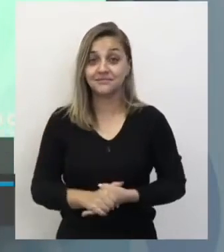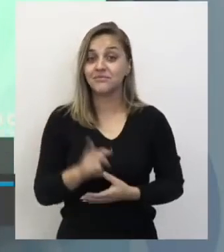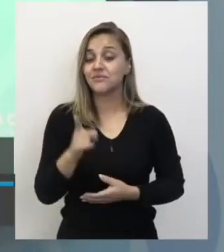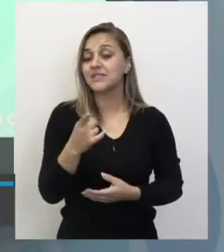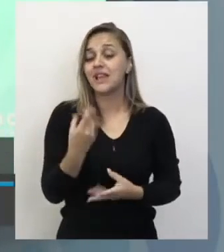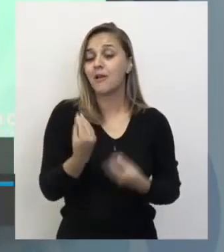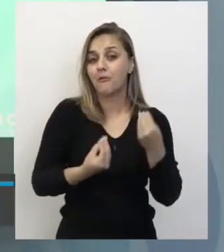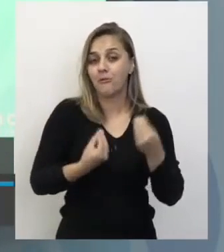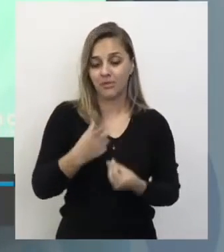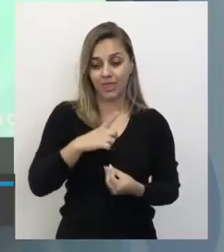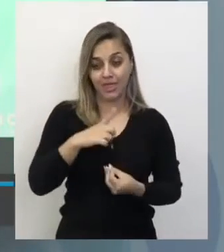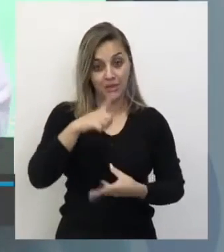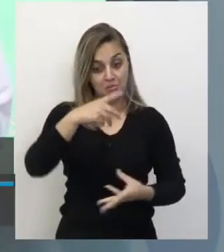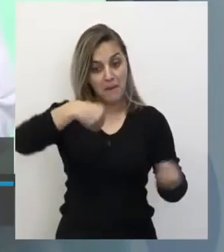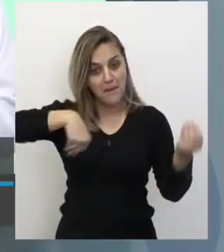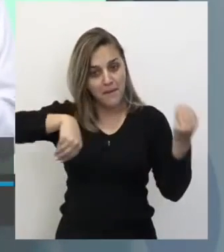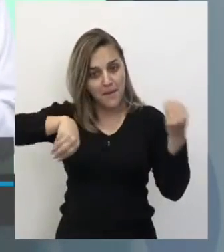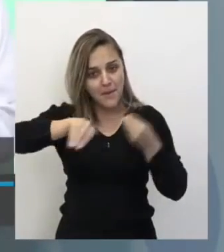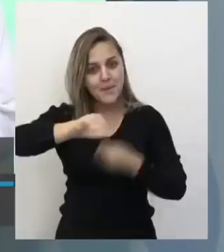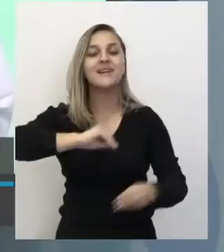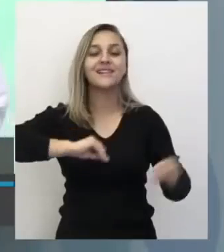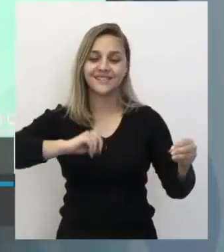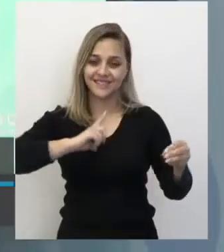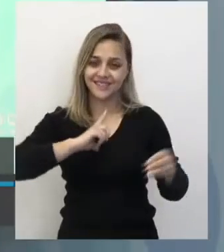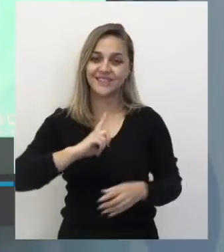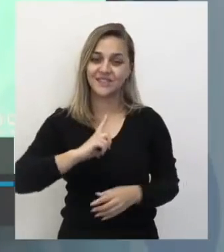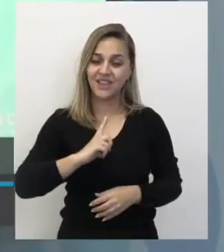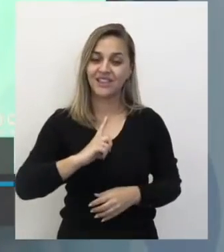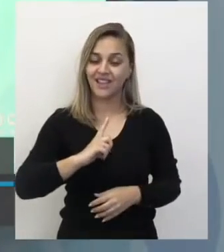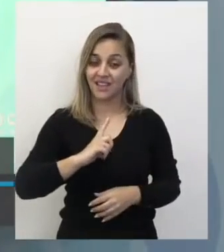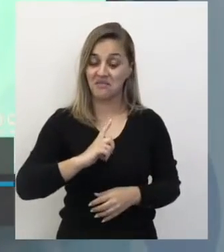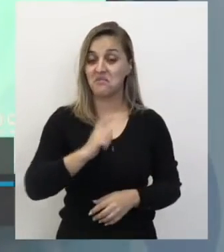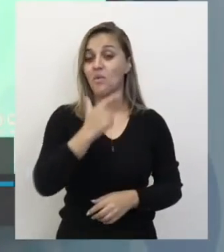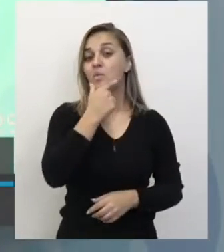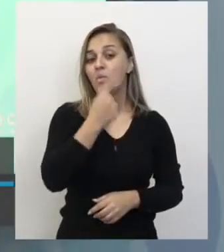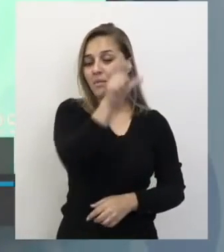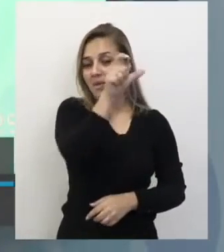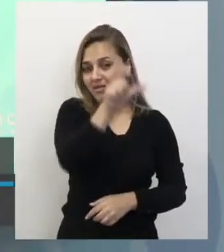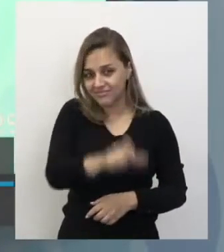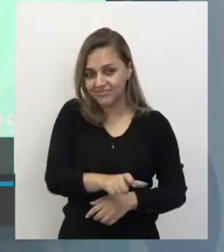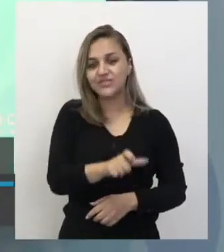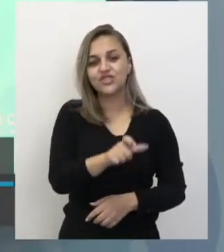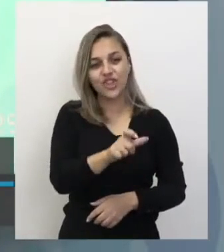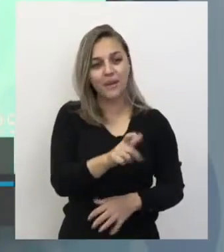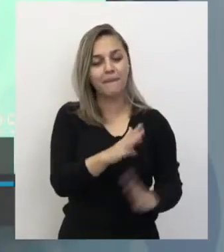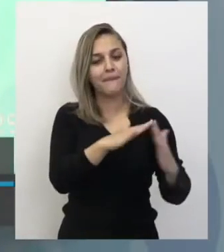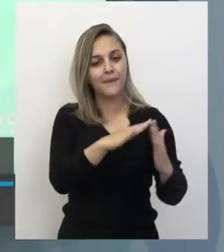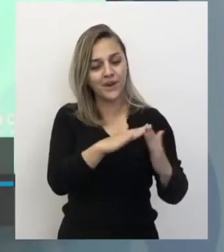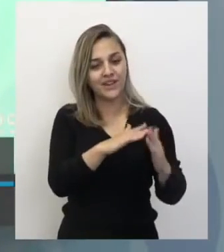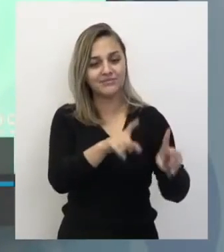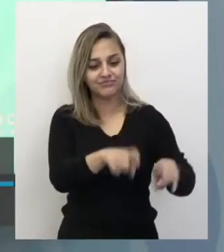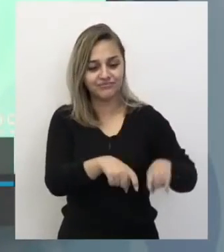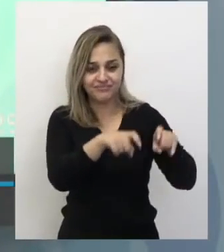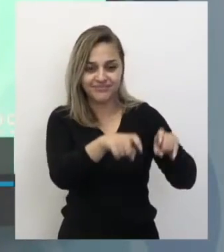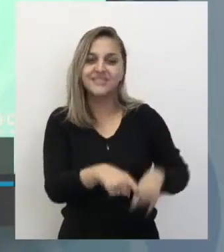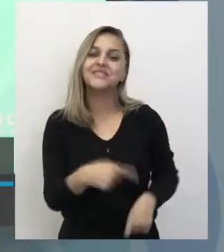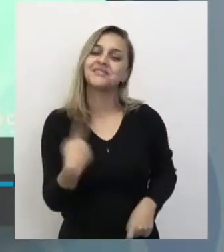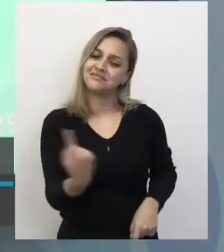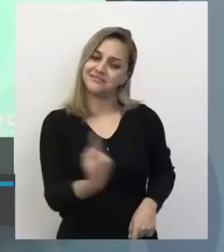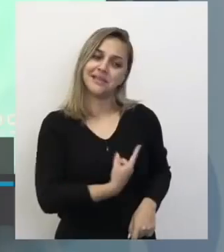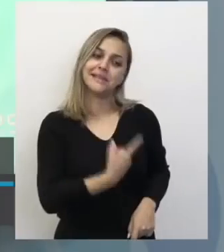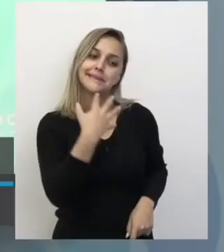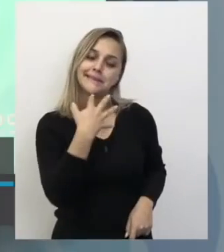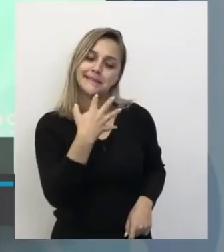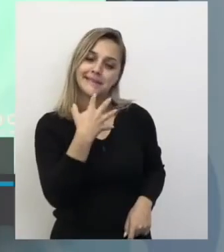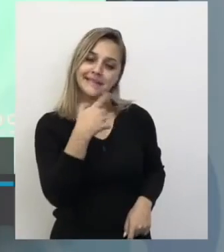essa mescla que vai formar o nosso homem do campo, que a gente carinhosamente, né, conhece como caipira. Tá? E aí a